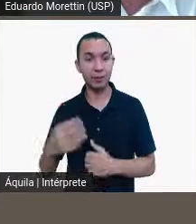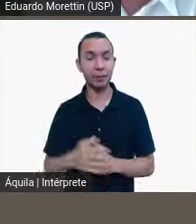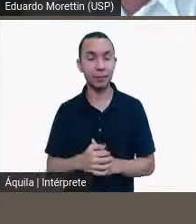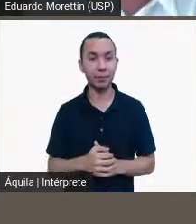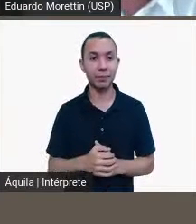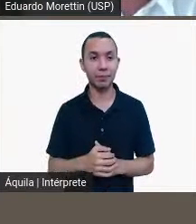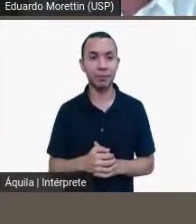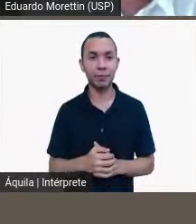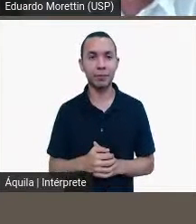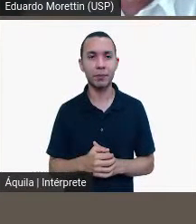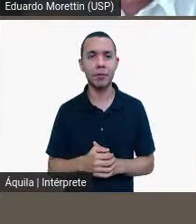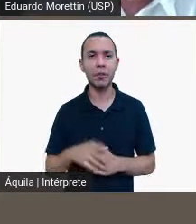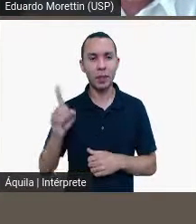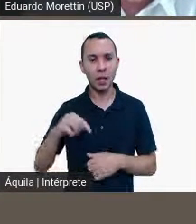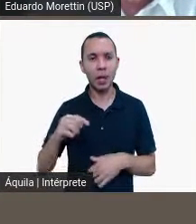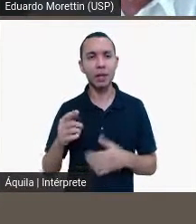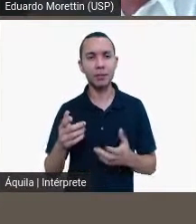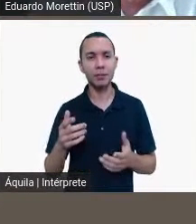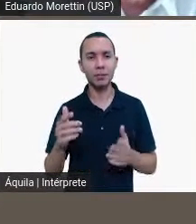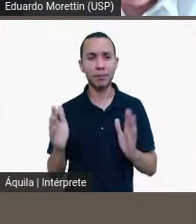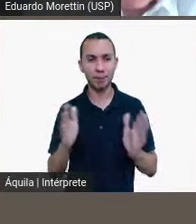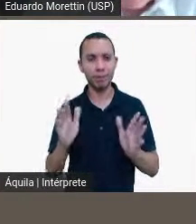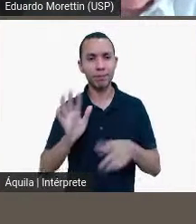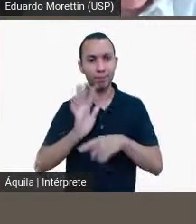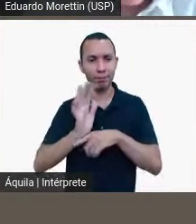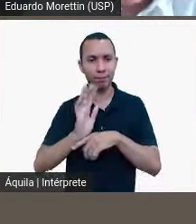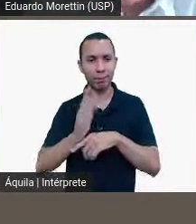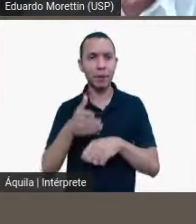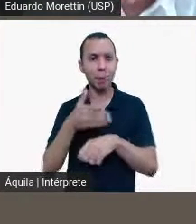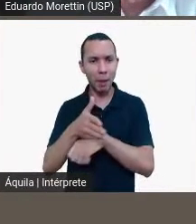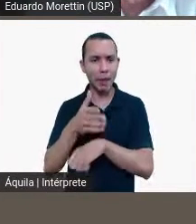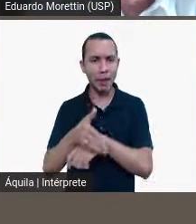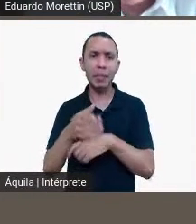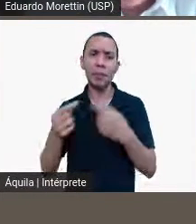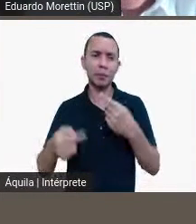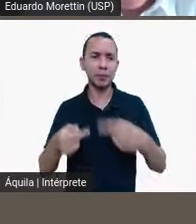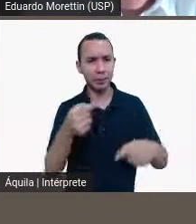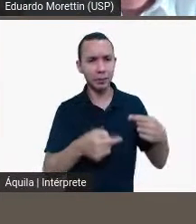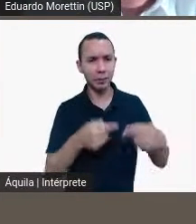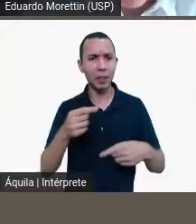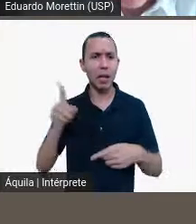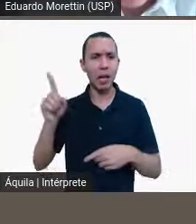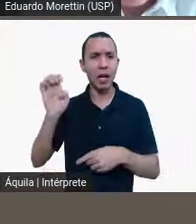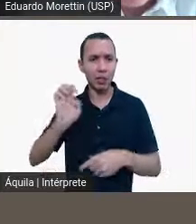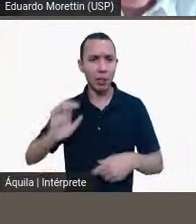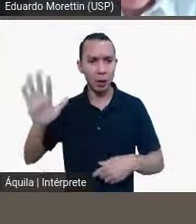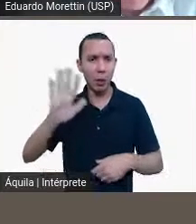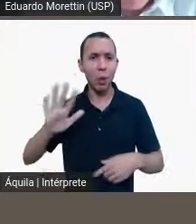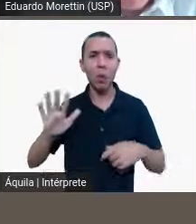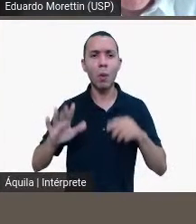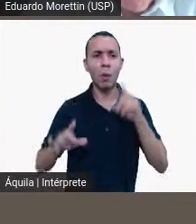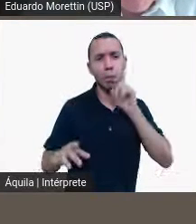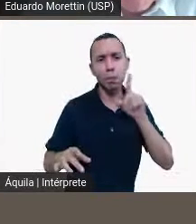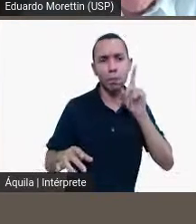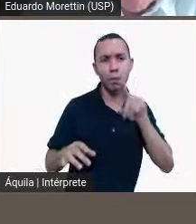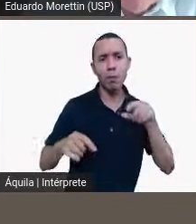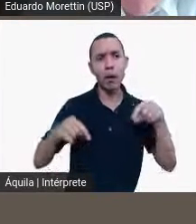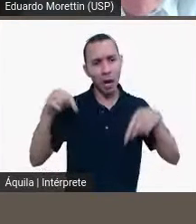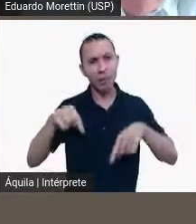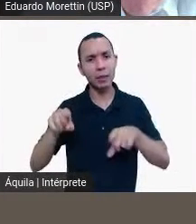que o cinema participa dessa discussão na Europa, Estados Unidos e aqui também no